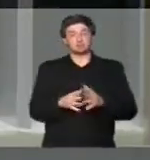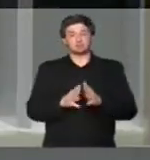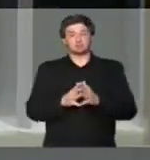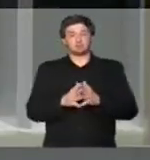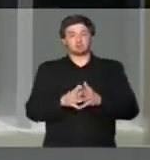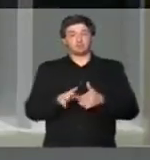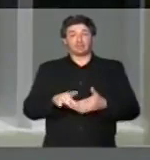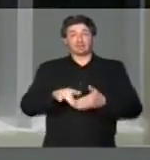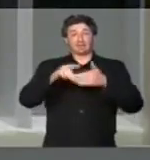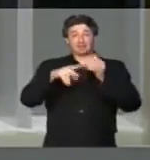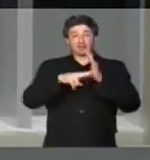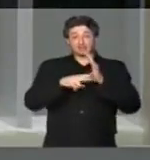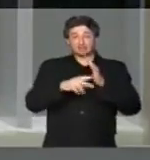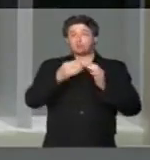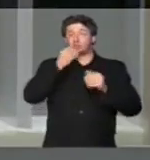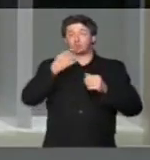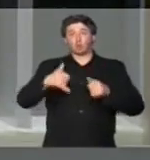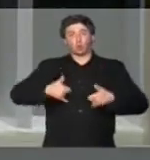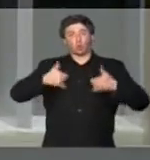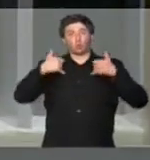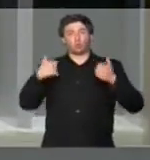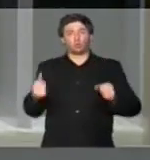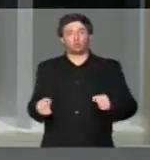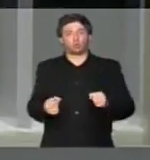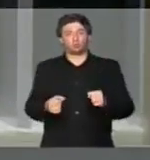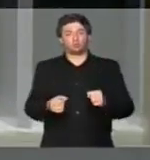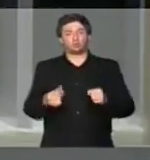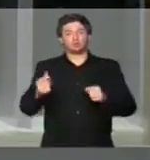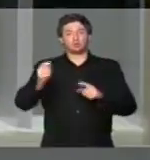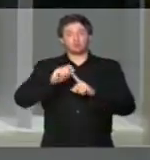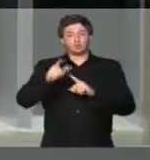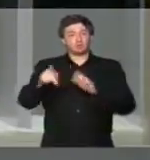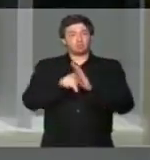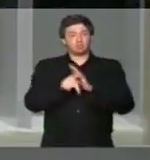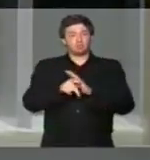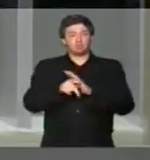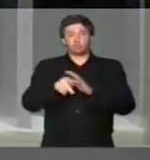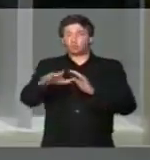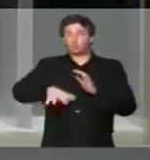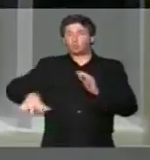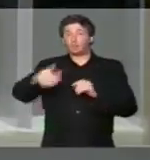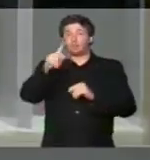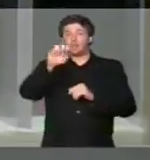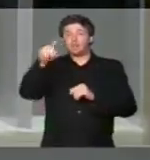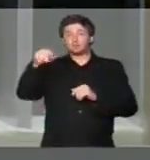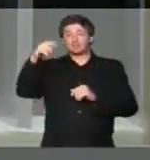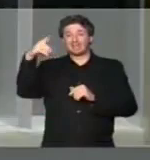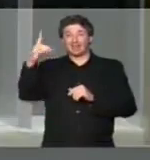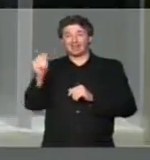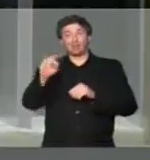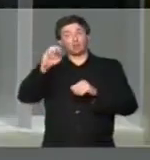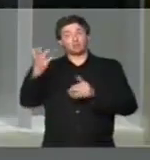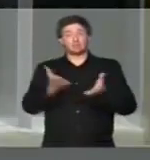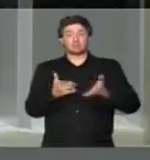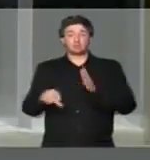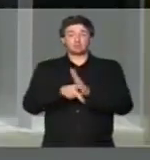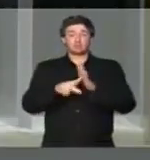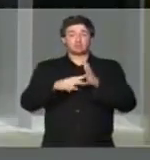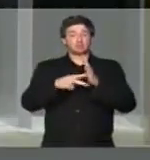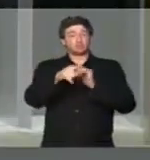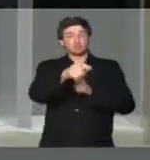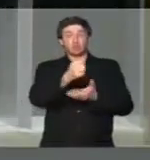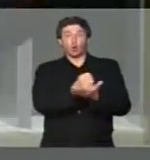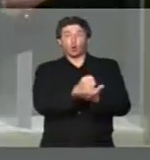Líder sindical devia se orgulhar de ter contribuição da sua peãozada até de servidores do sindicato que